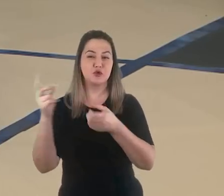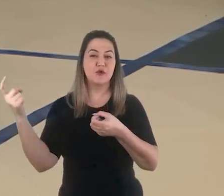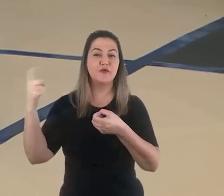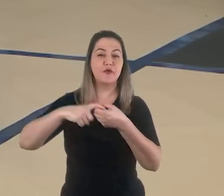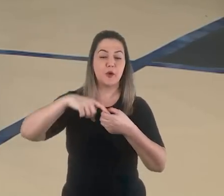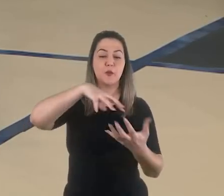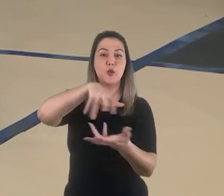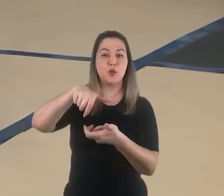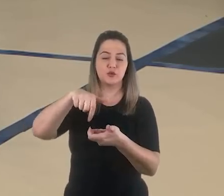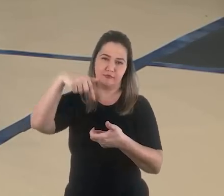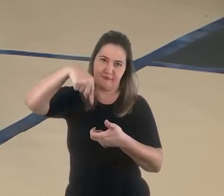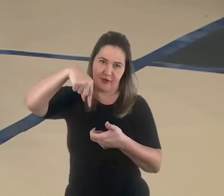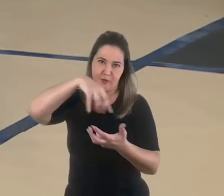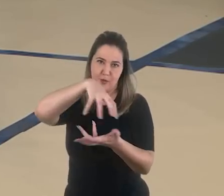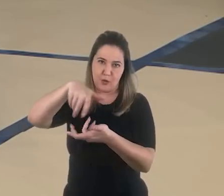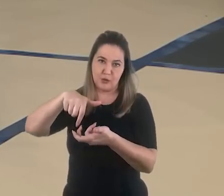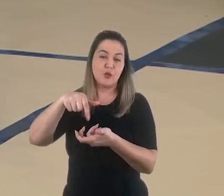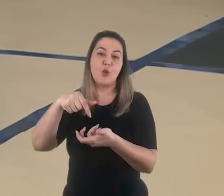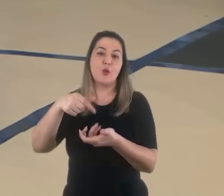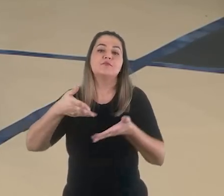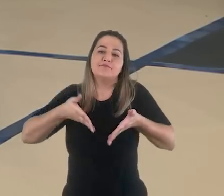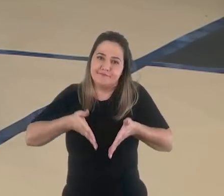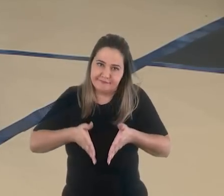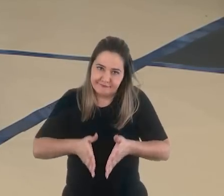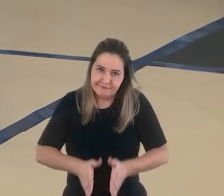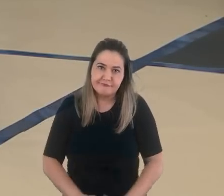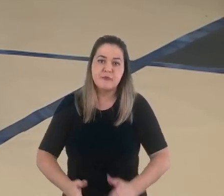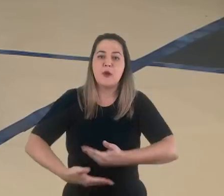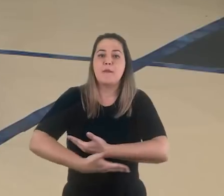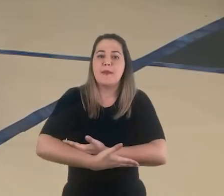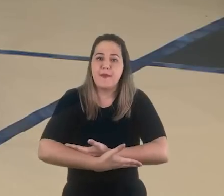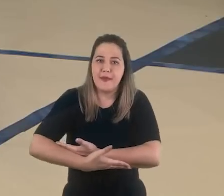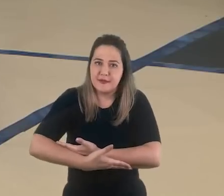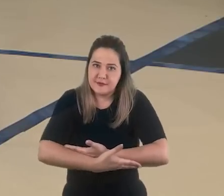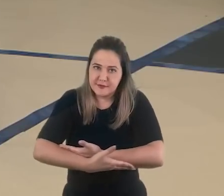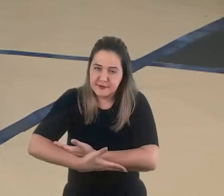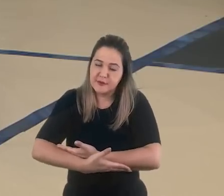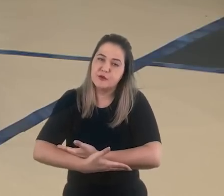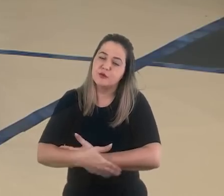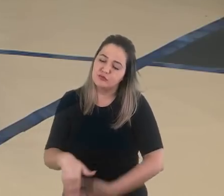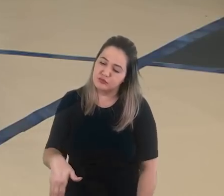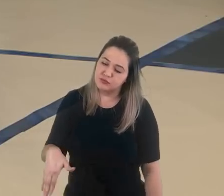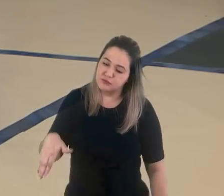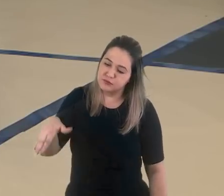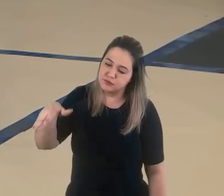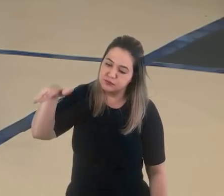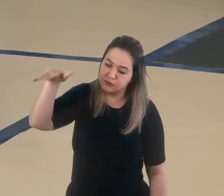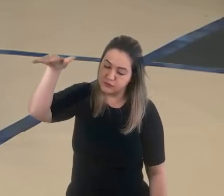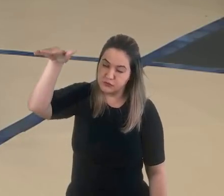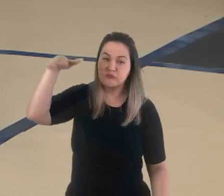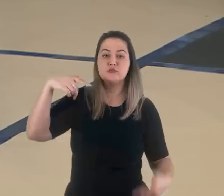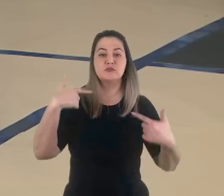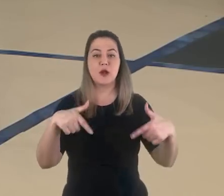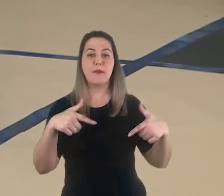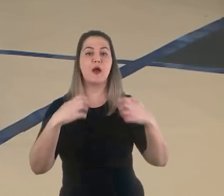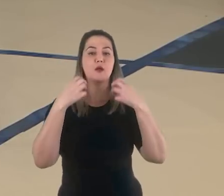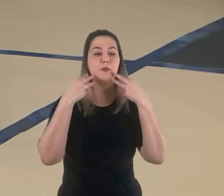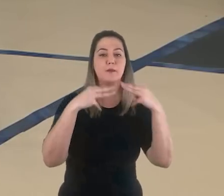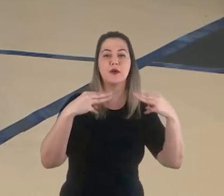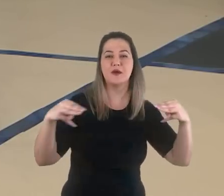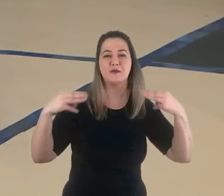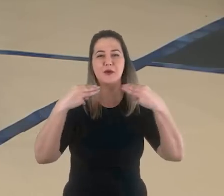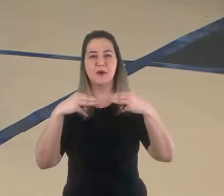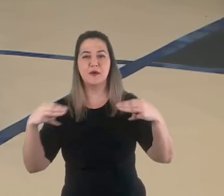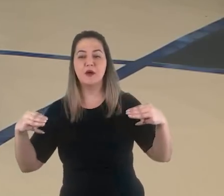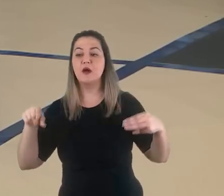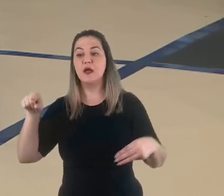um bebezinho em Belém da Judeia, e depois cresceu e começou o seu ministério, Jesus anunciou a chegada do reino,